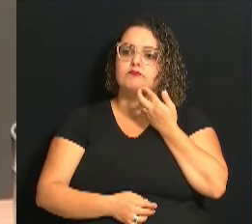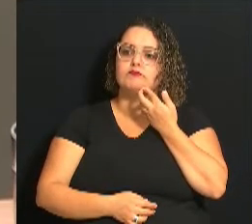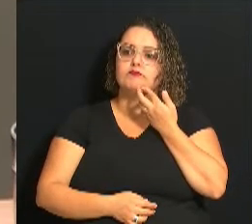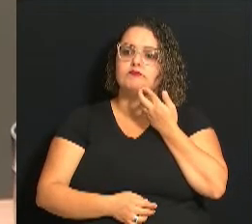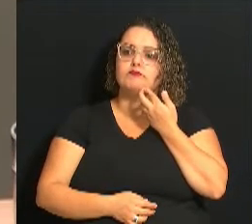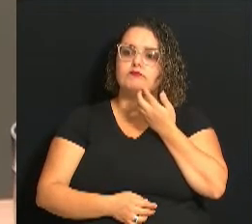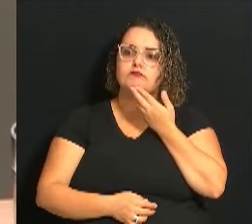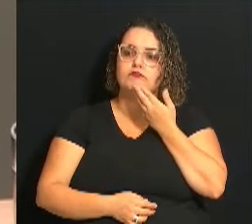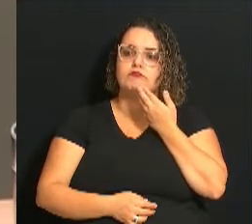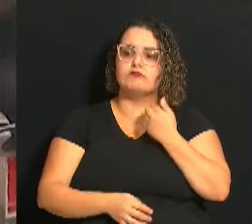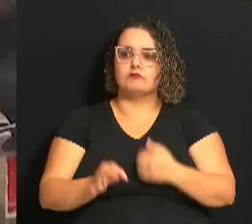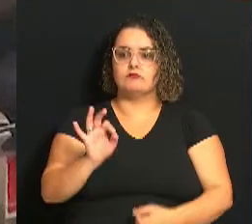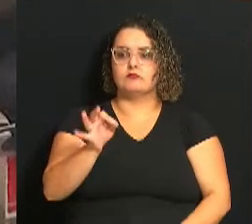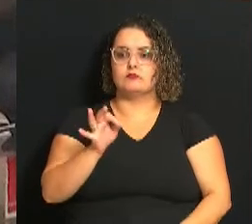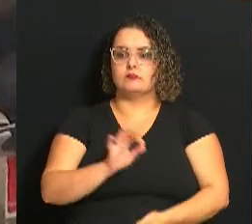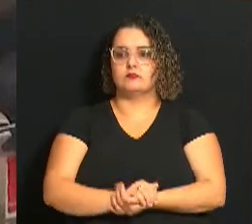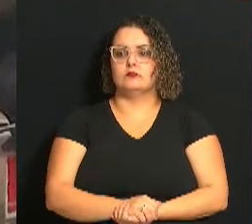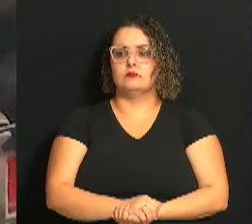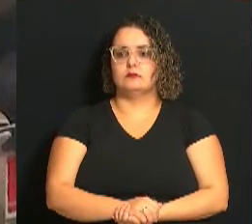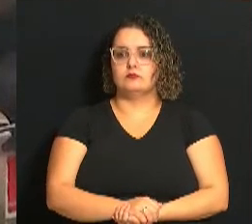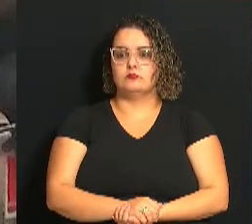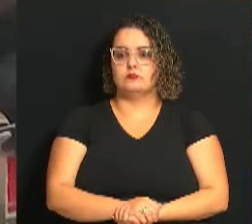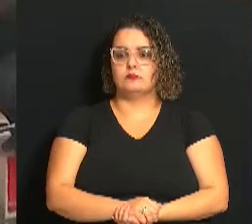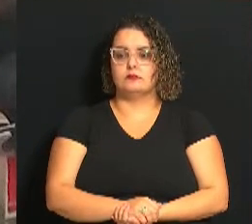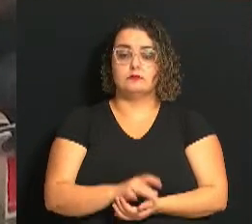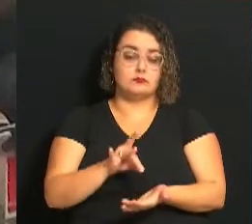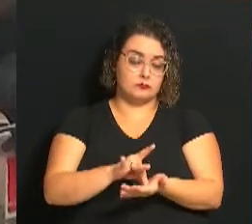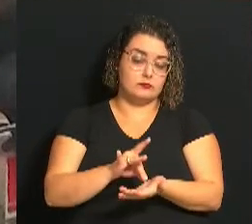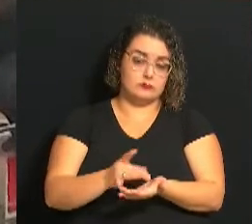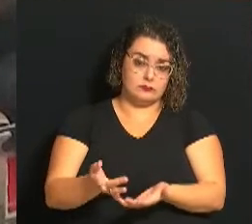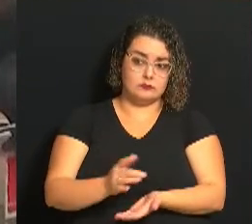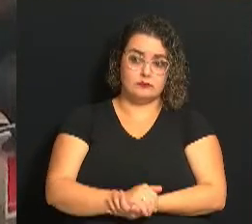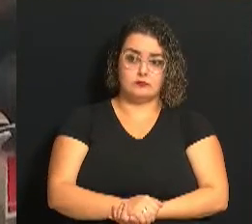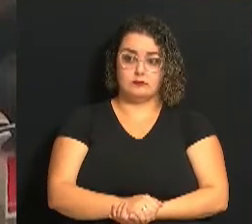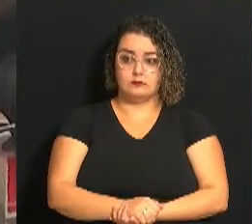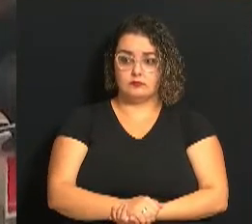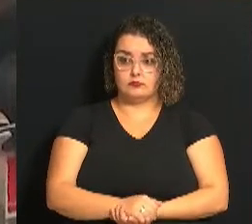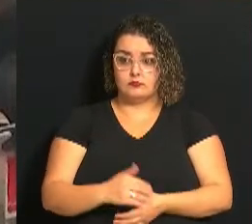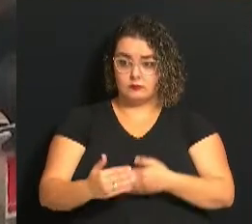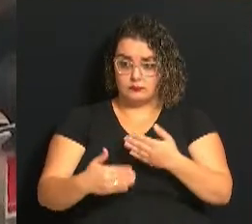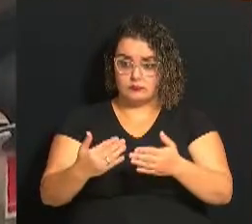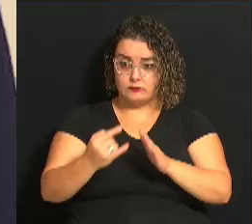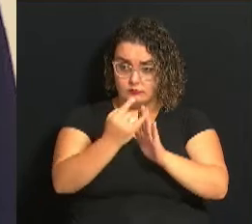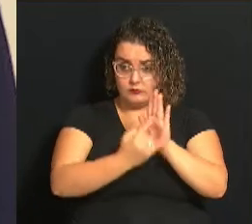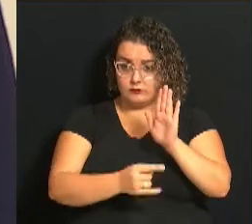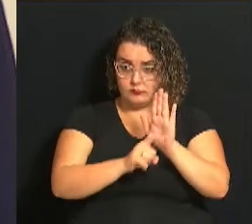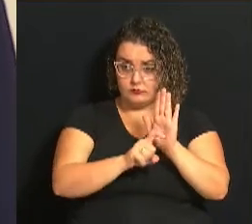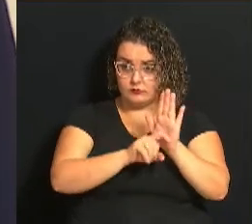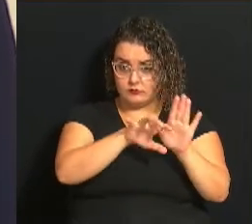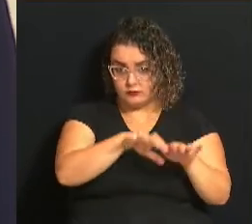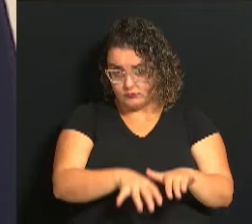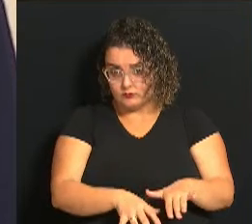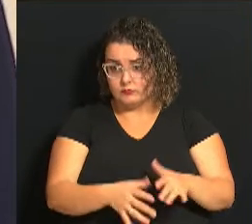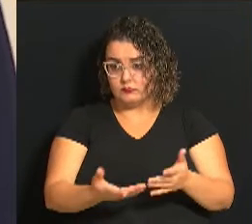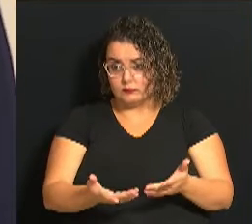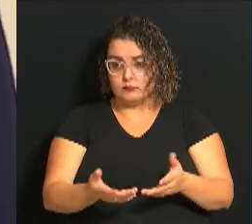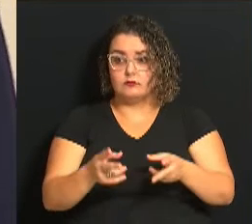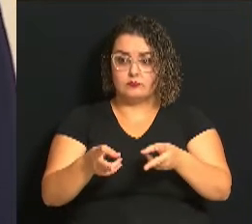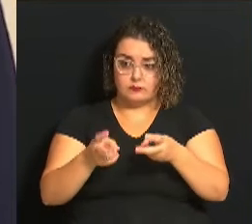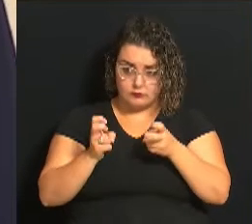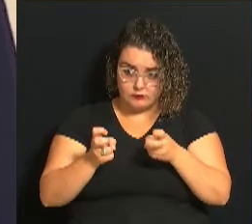Com certeza. Na verdade, a gente está também num processo de desburocratização. Então, vocês têm percebido que eu